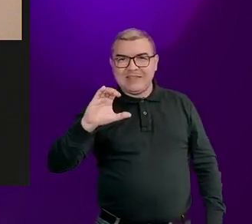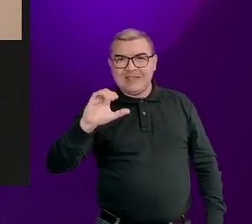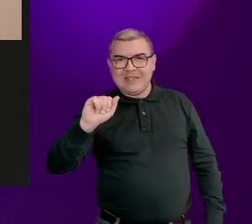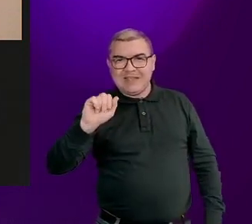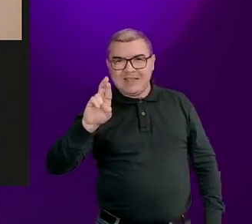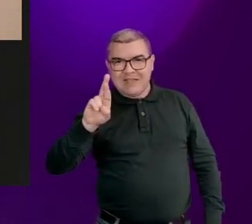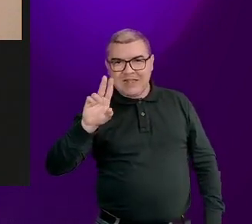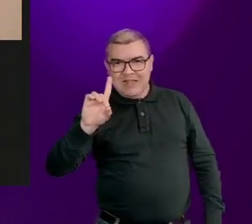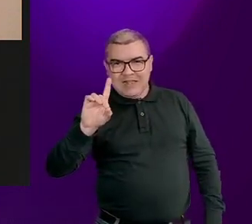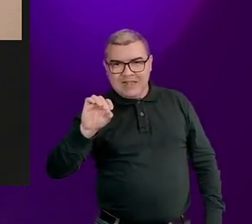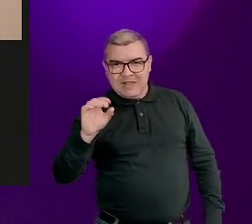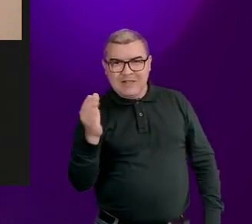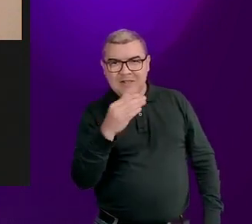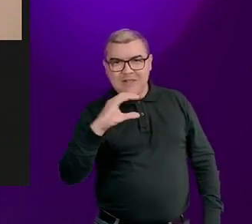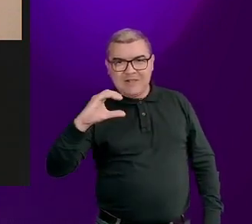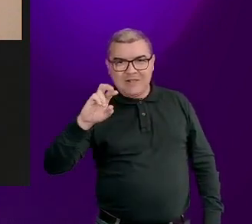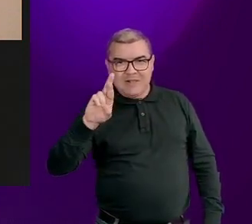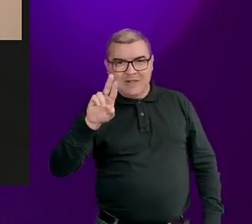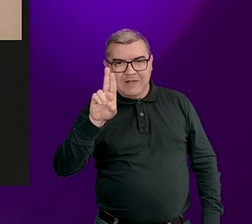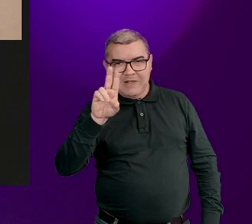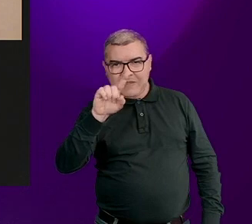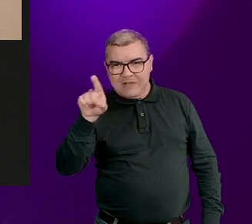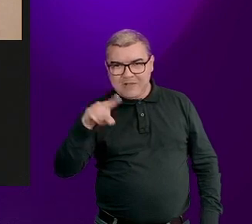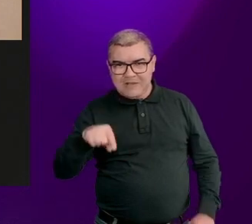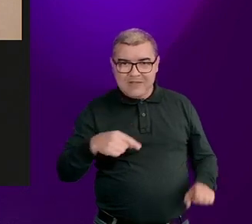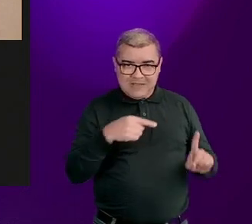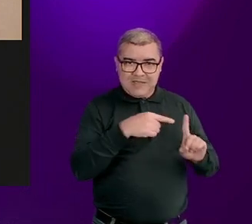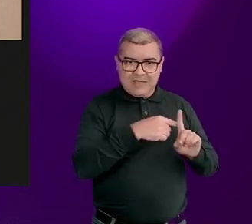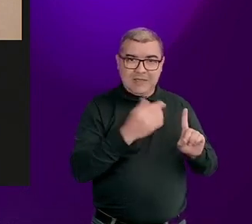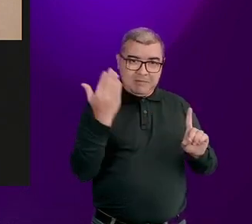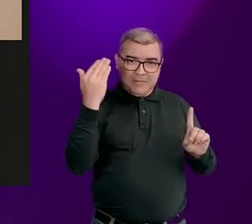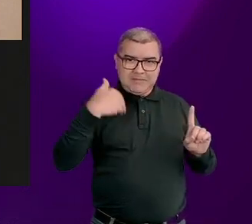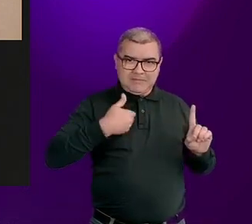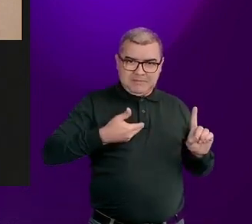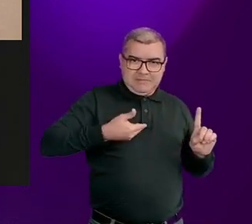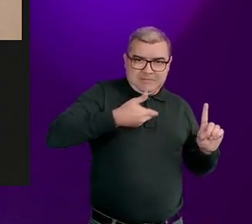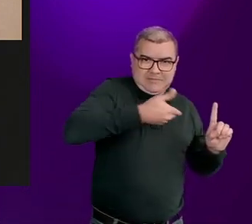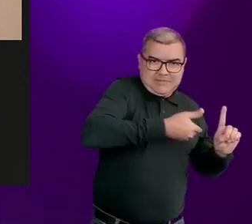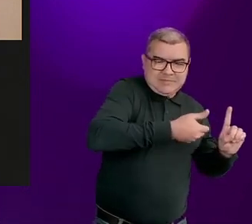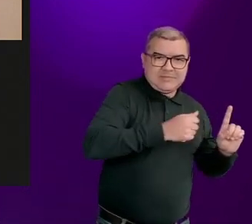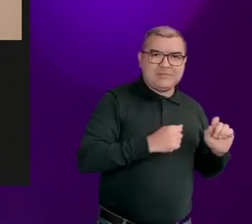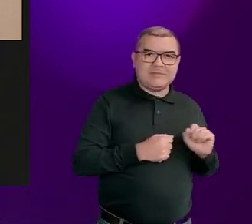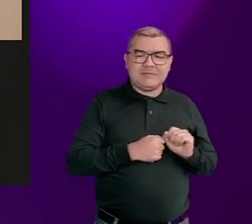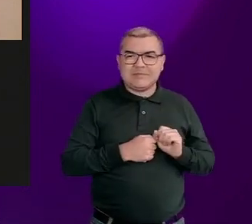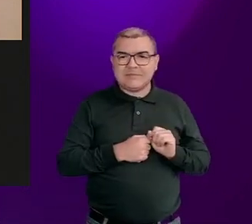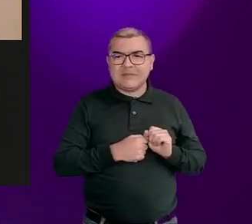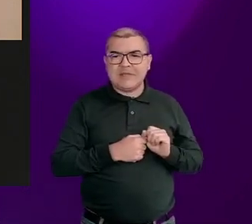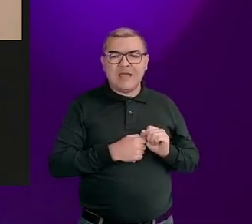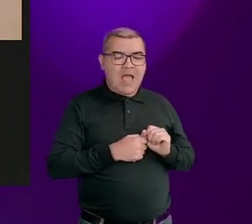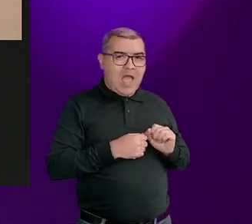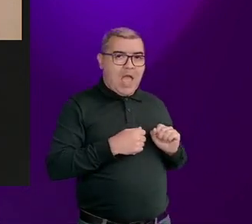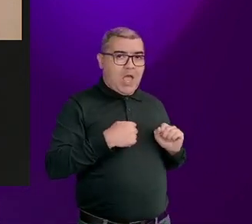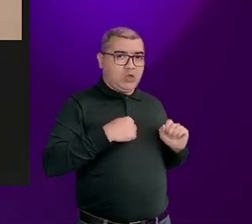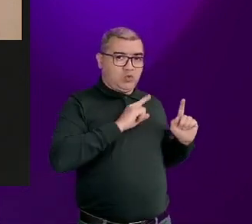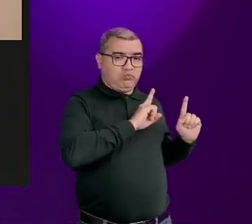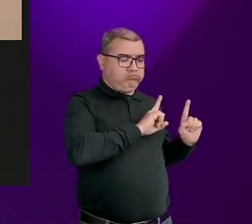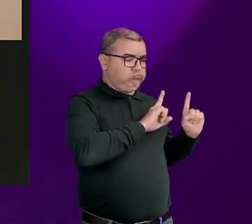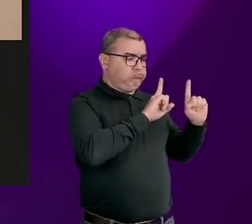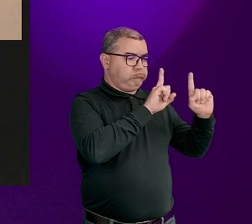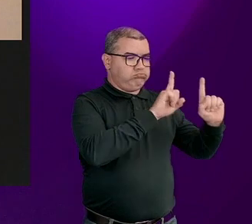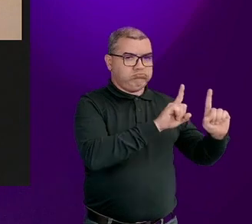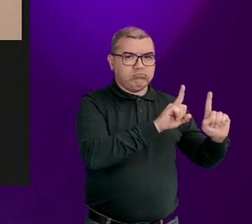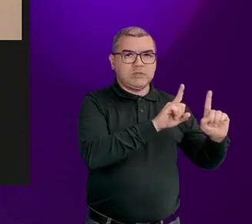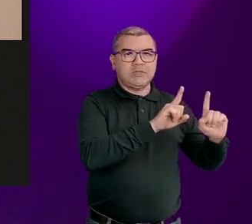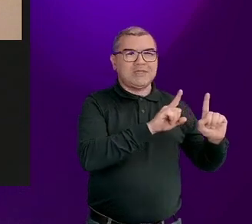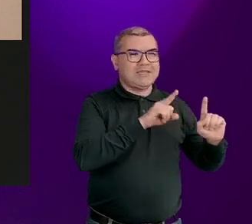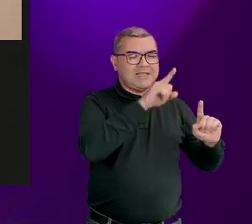Cruz, há alguns anos atrás, me chamou para fazer uma apresentação